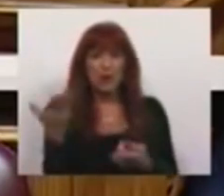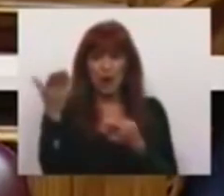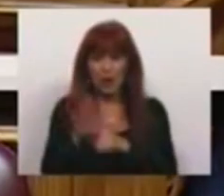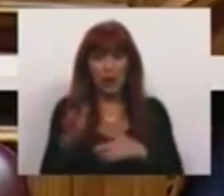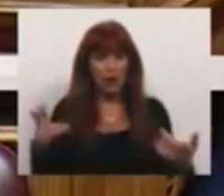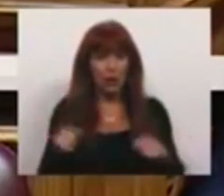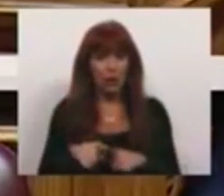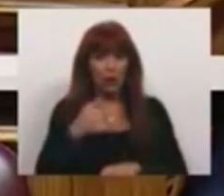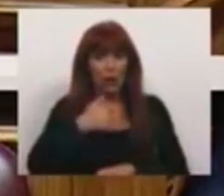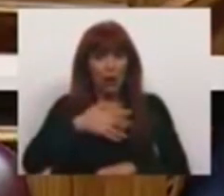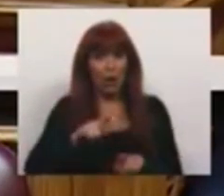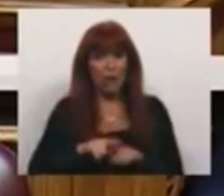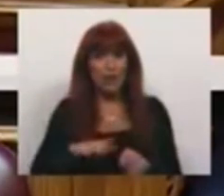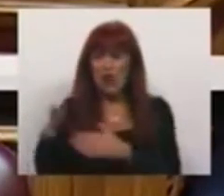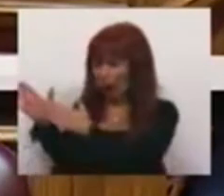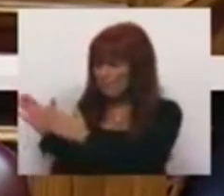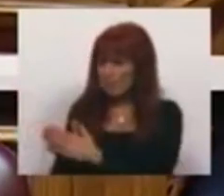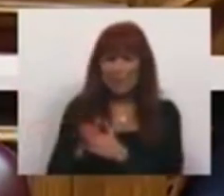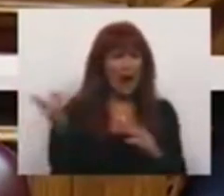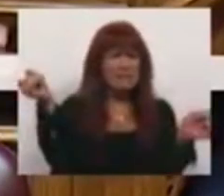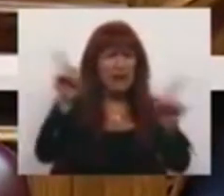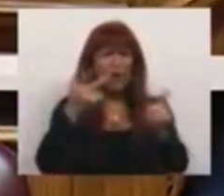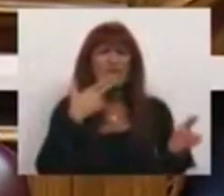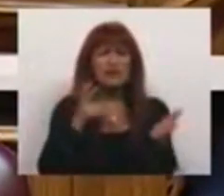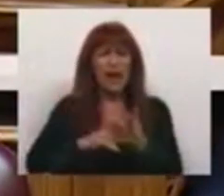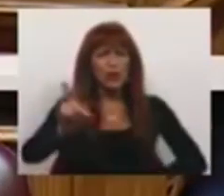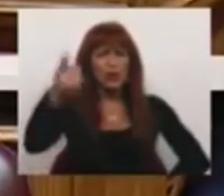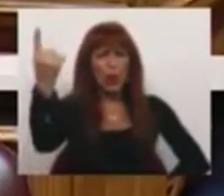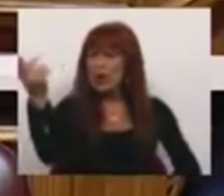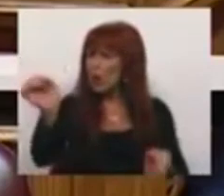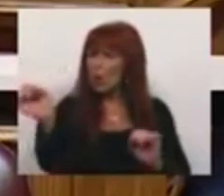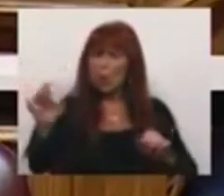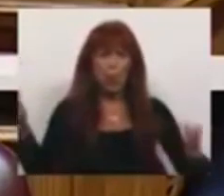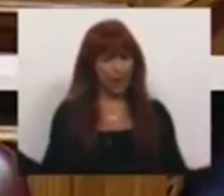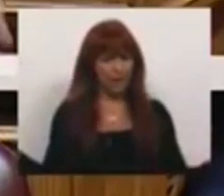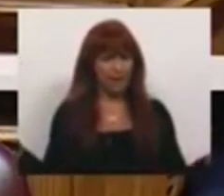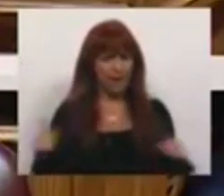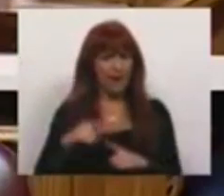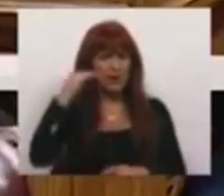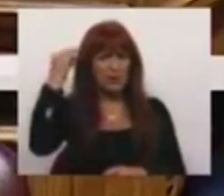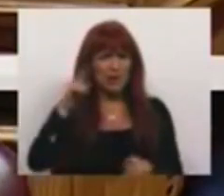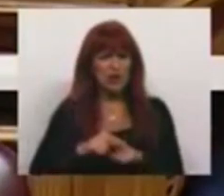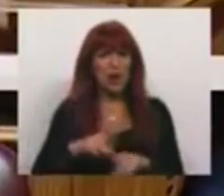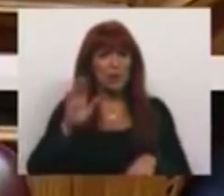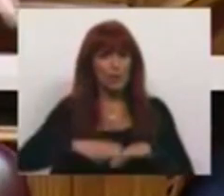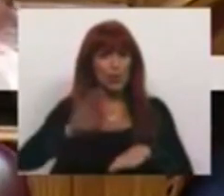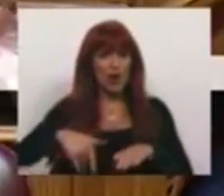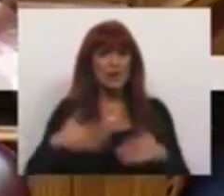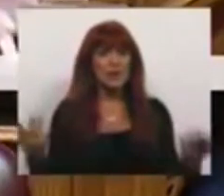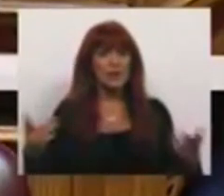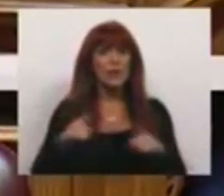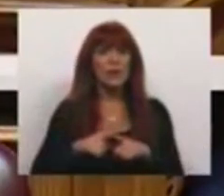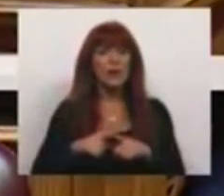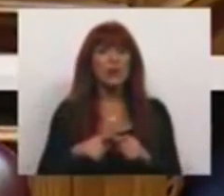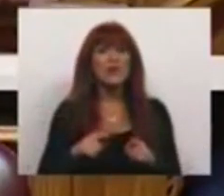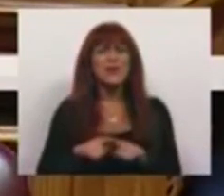designadamente, pretendem ter efeitos retroativos. Não é verdade, pura e simplesmente. Particularmente relativamente